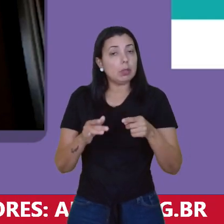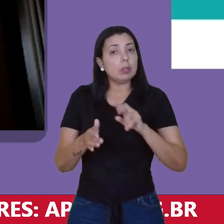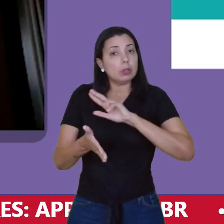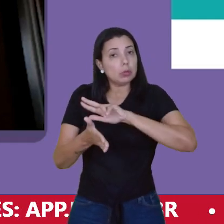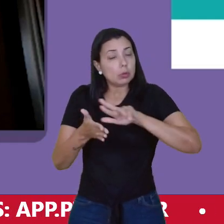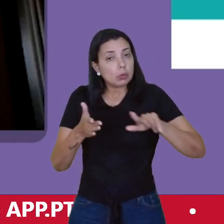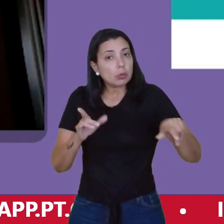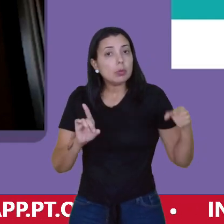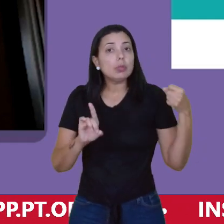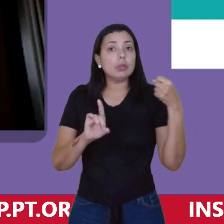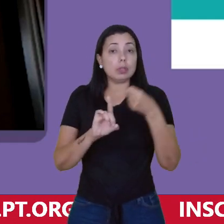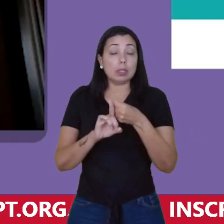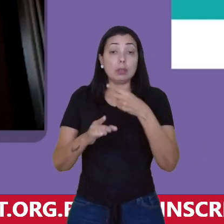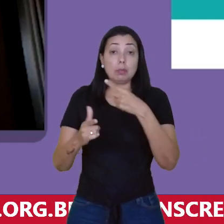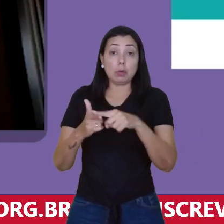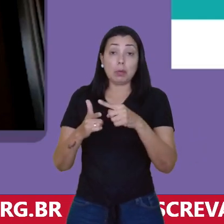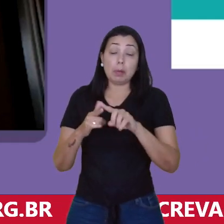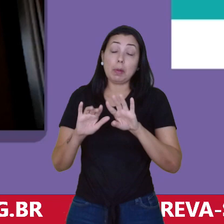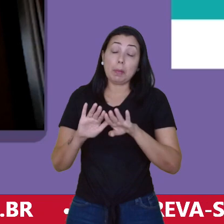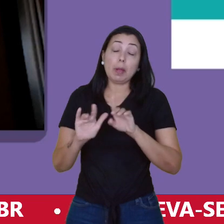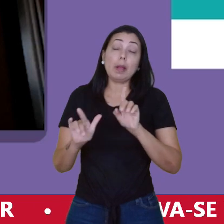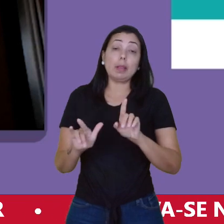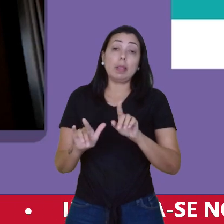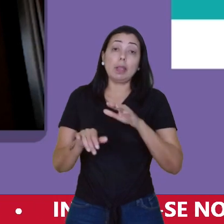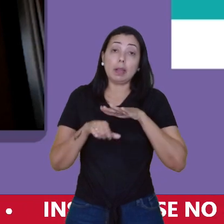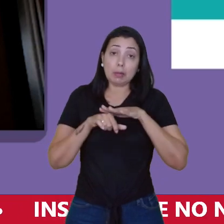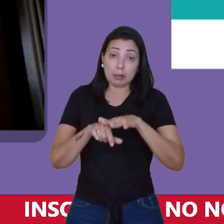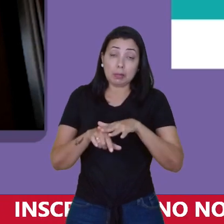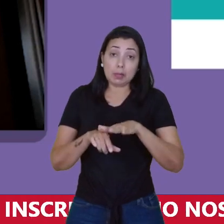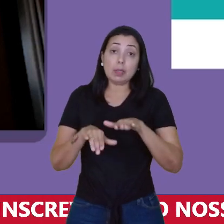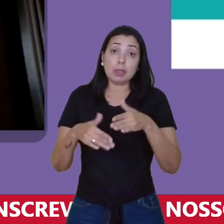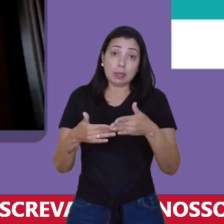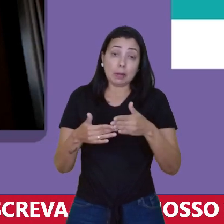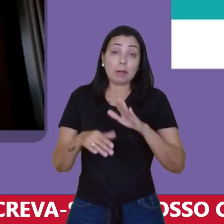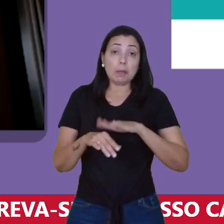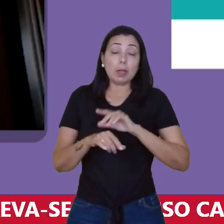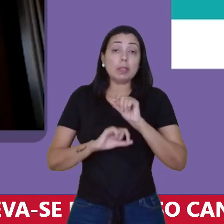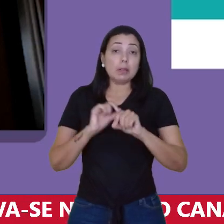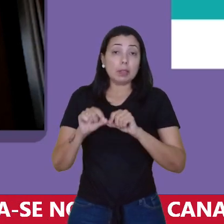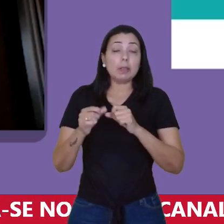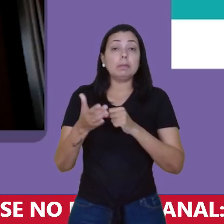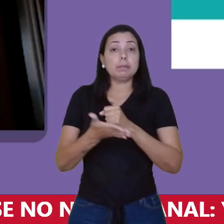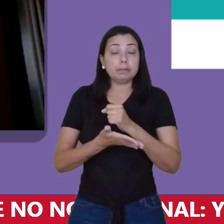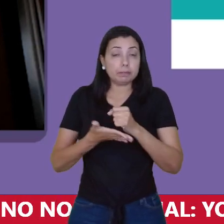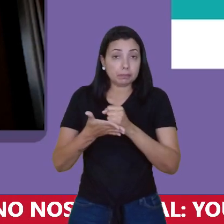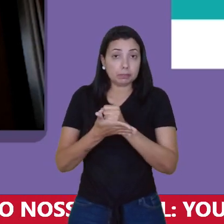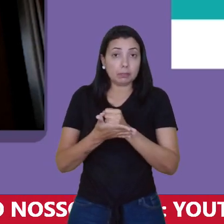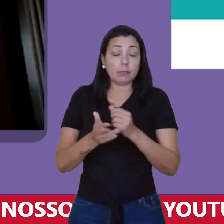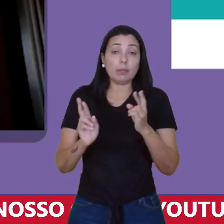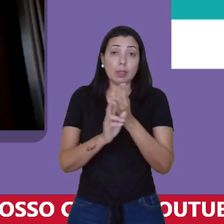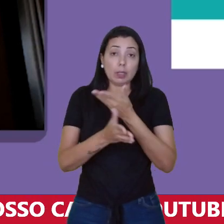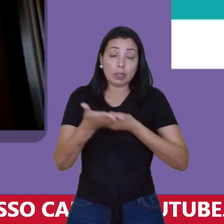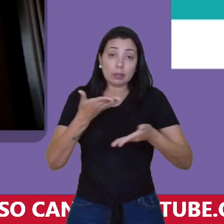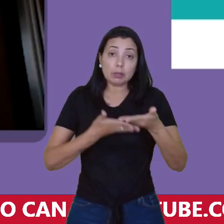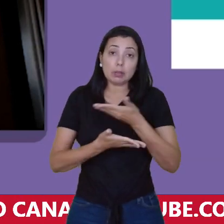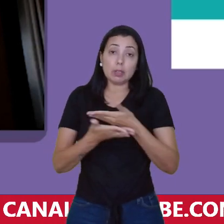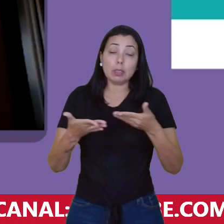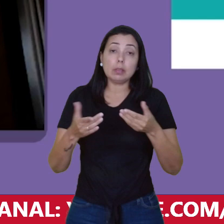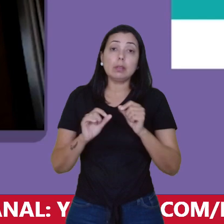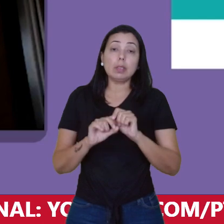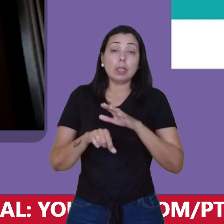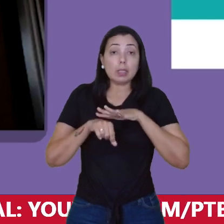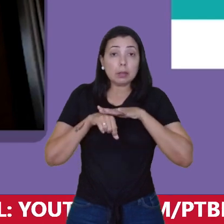genocida dele em relação à crise, à pandemia, perdão, mas que no fundamental, vinculado à dimensão da